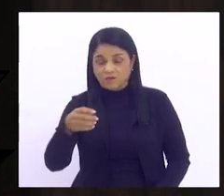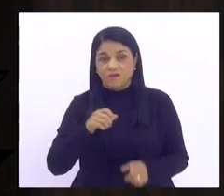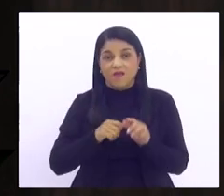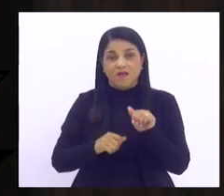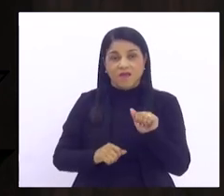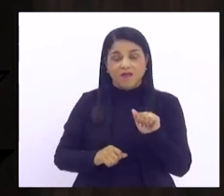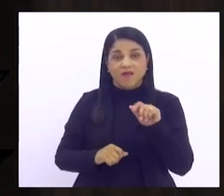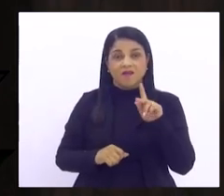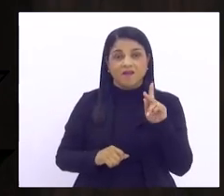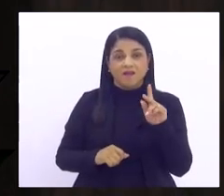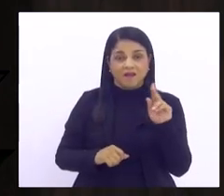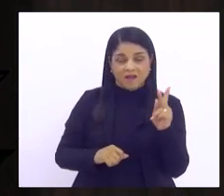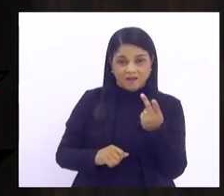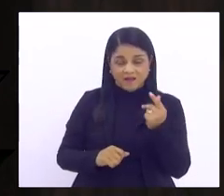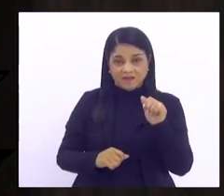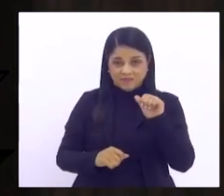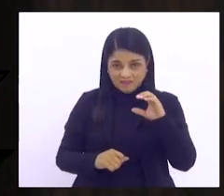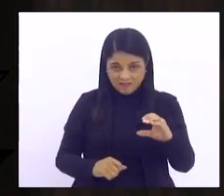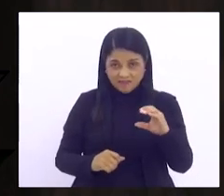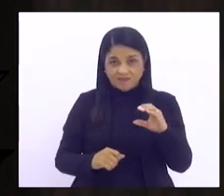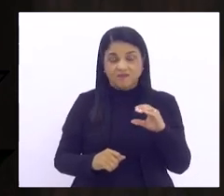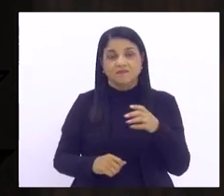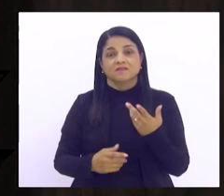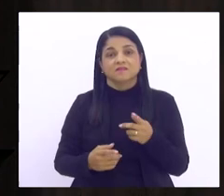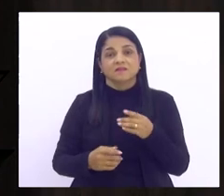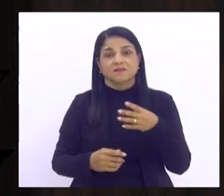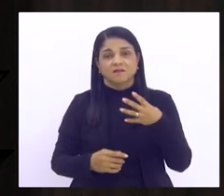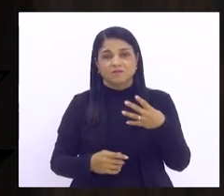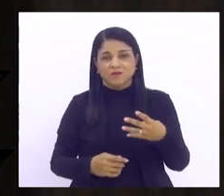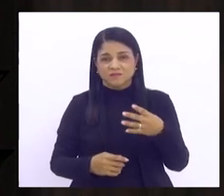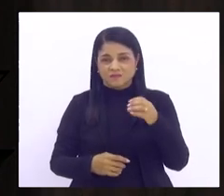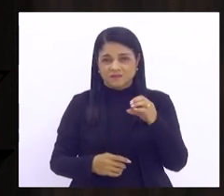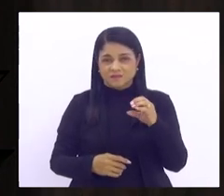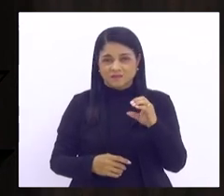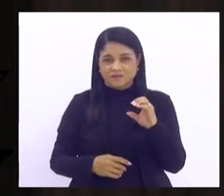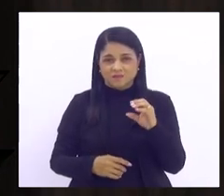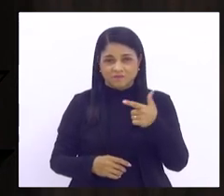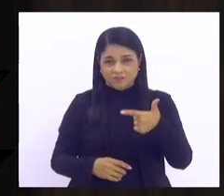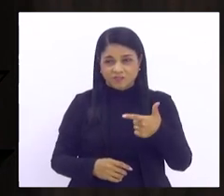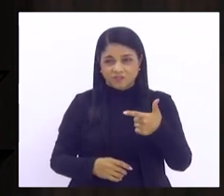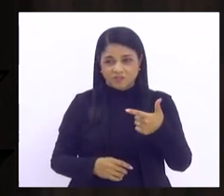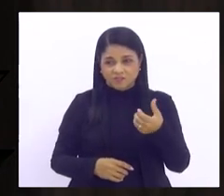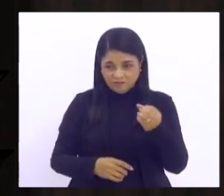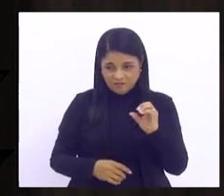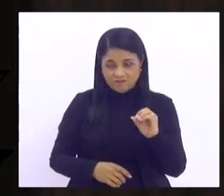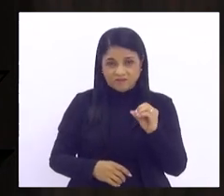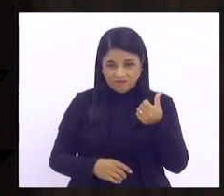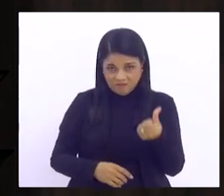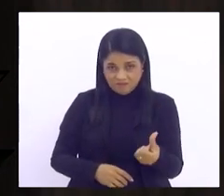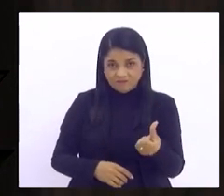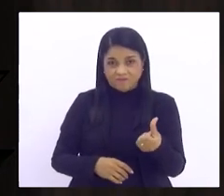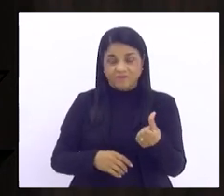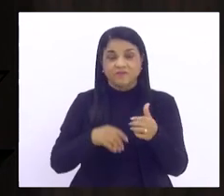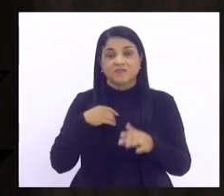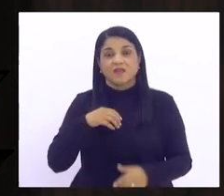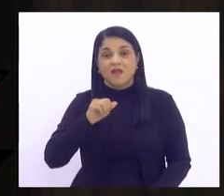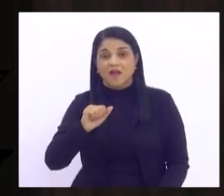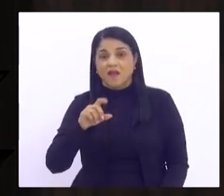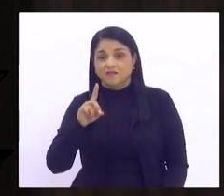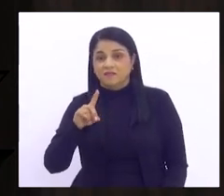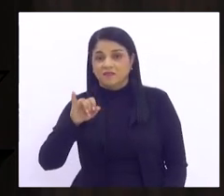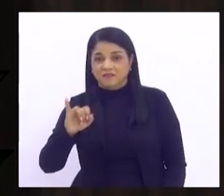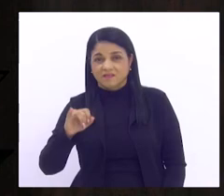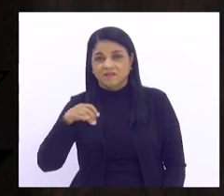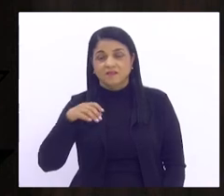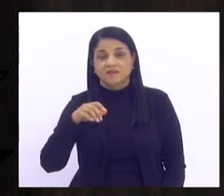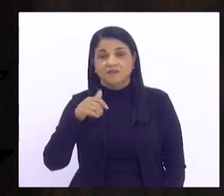124-306. Não vou voltar a esses assuntos, porque muito bem já foram tratados por ele. ADI 3510.